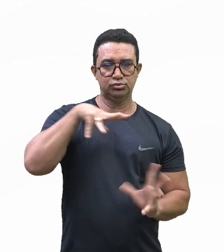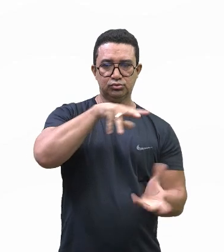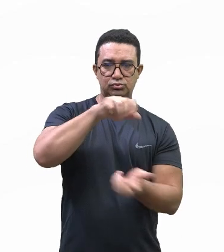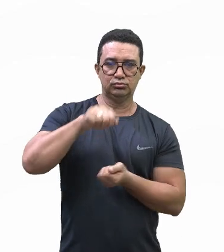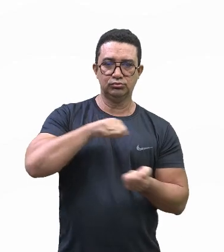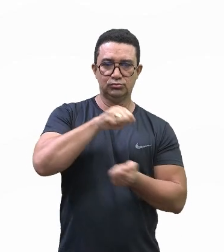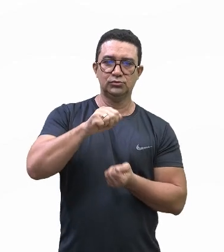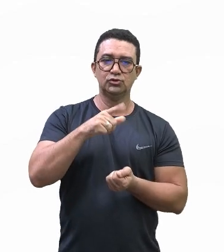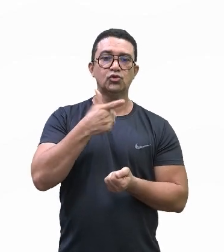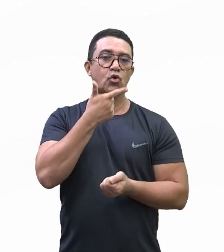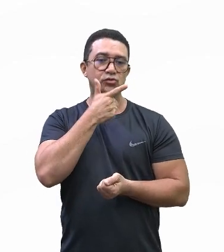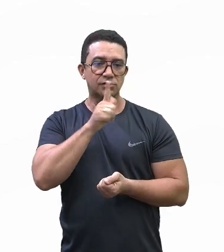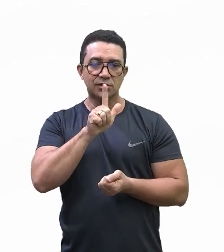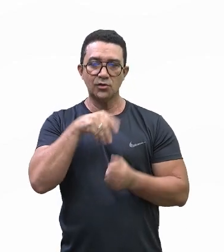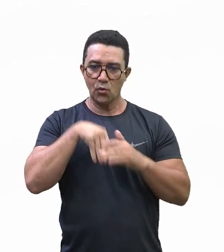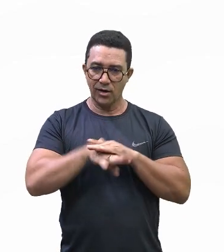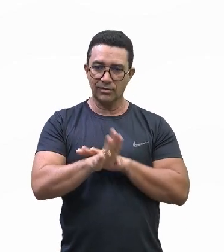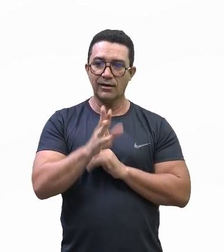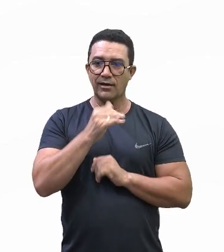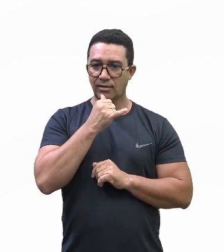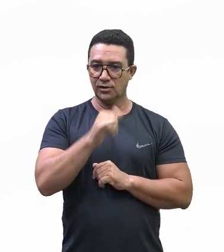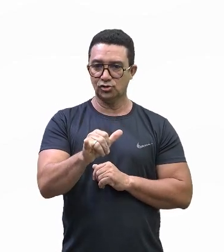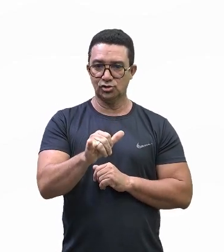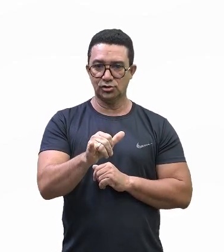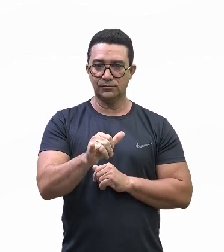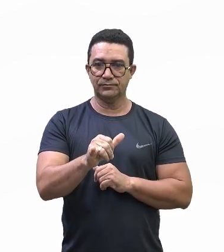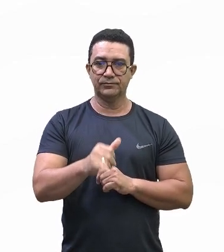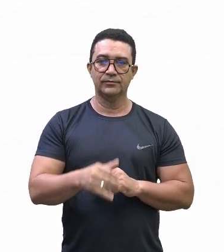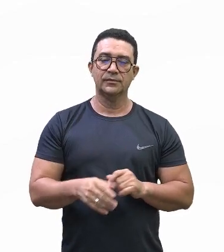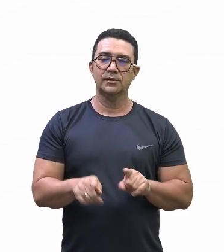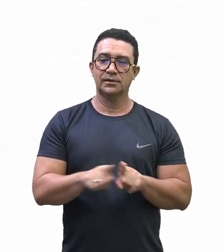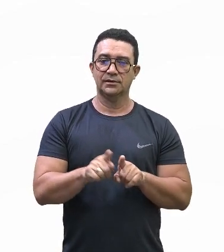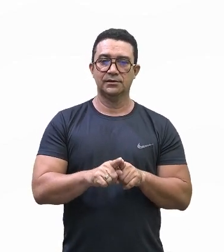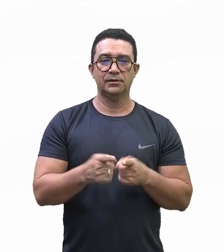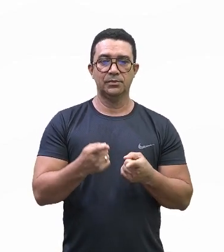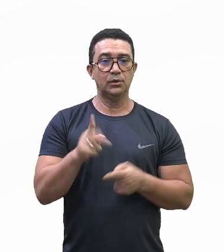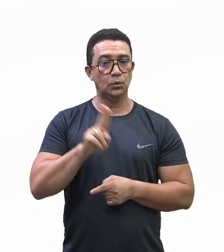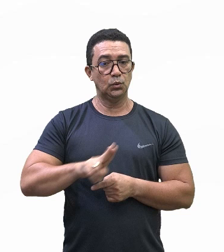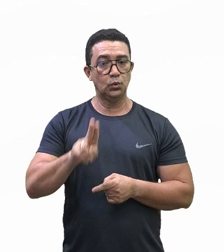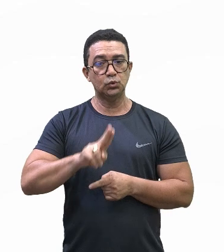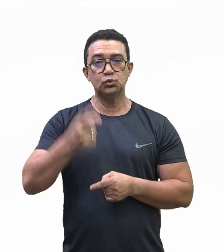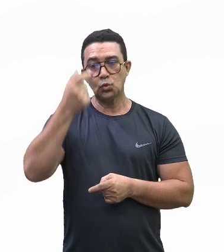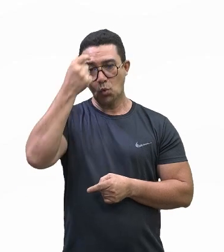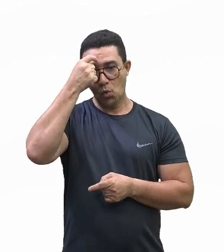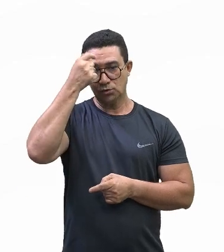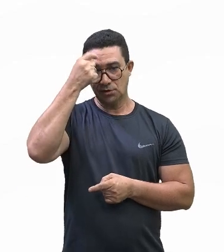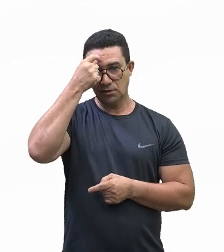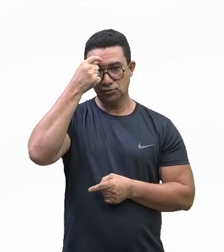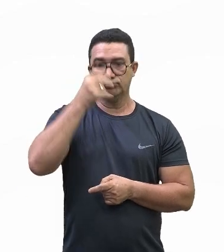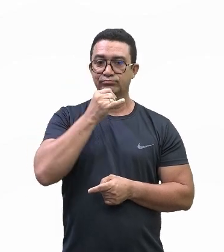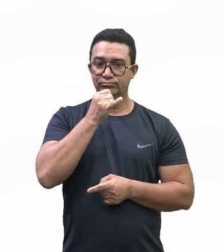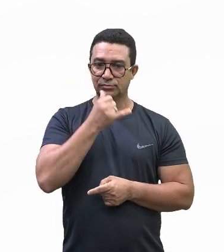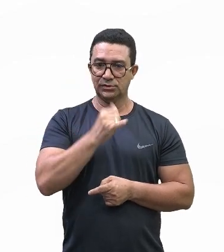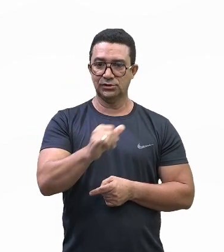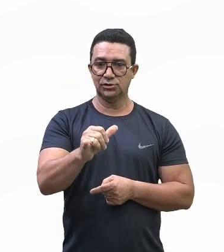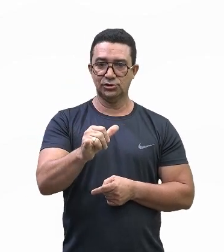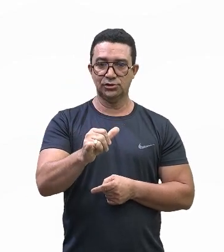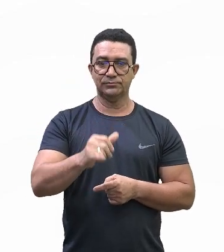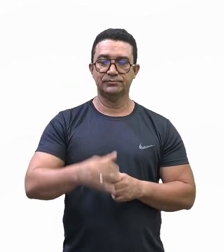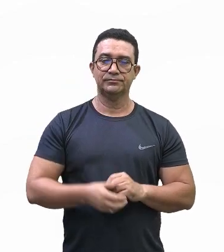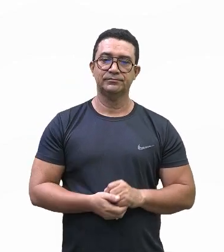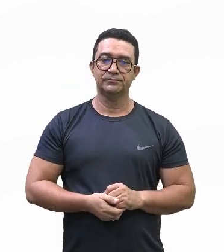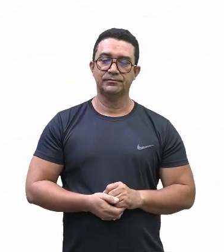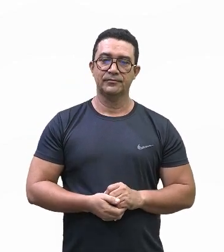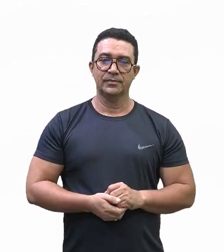de obtenção e armazenamento de energia elétrica e o consumo consciente de